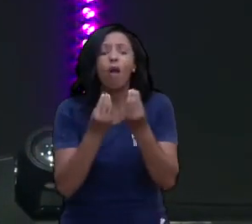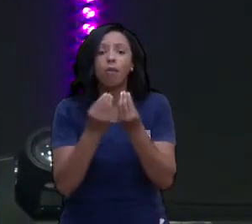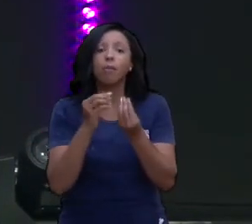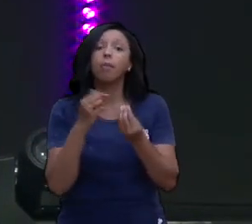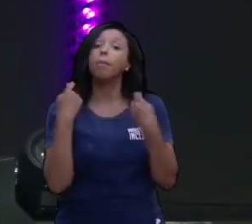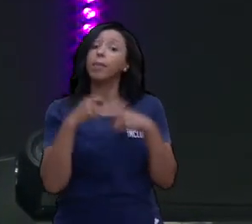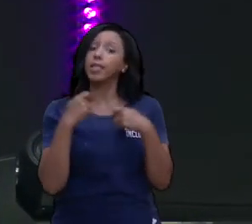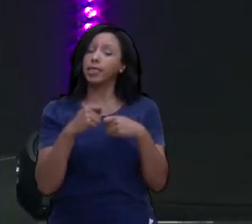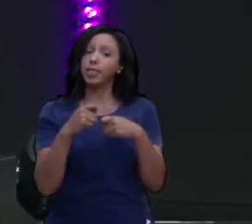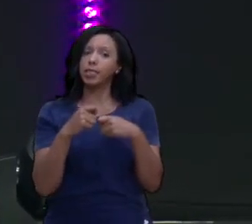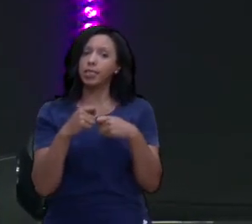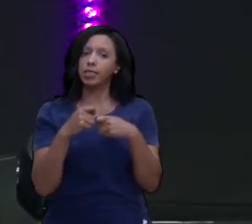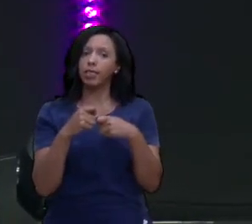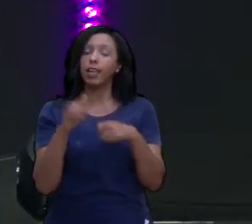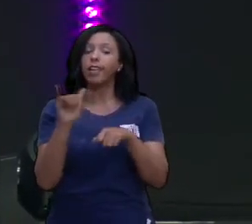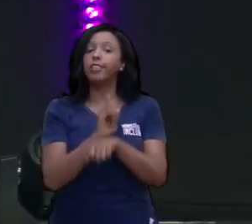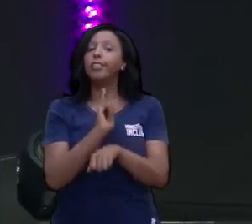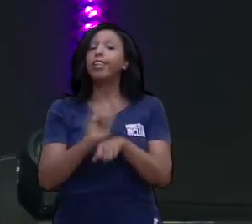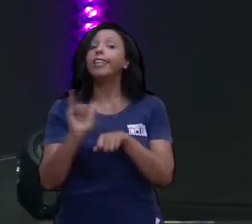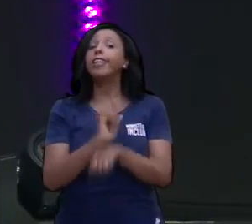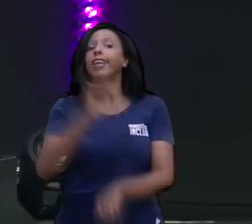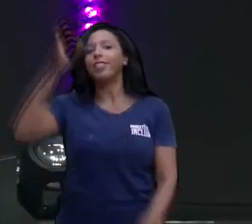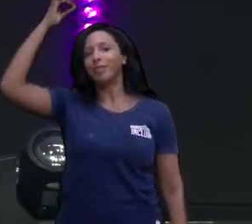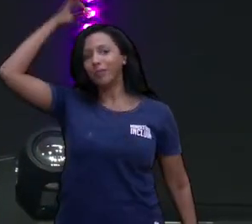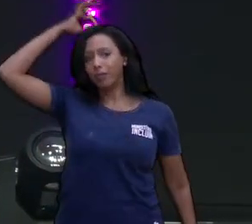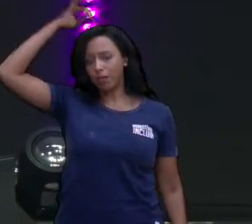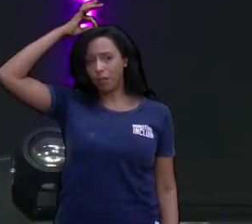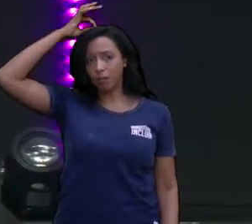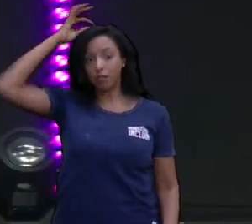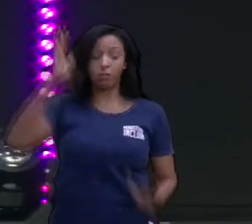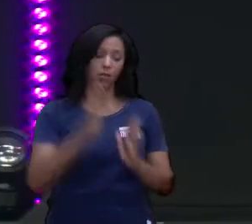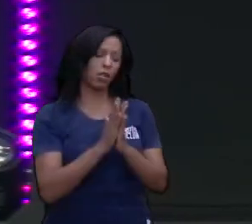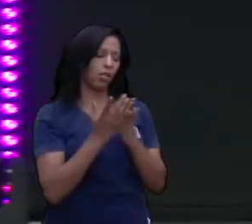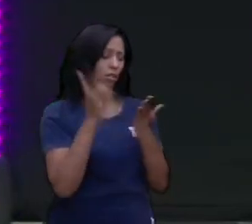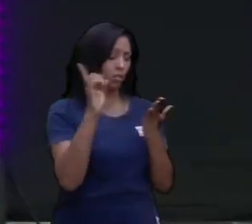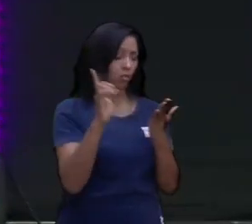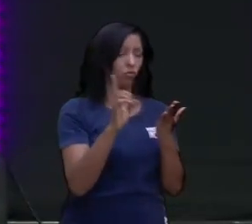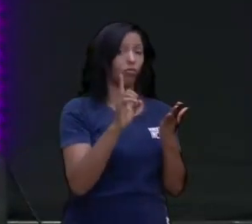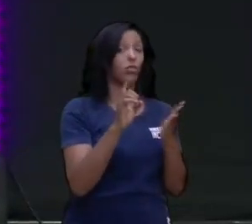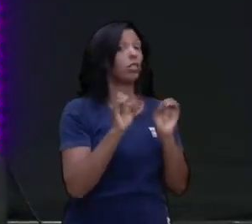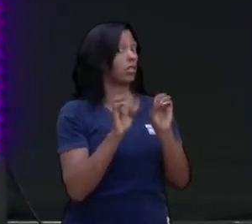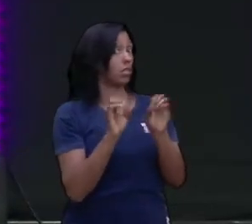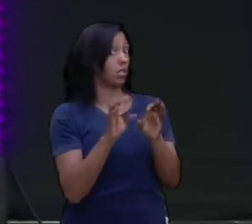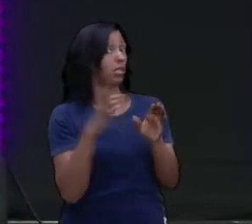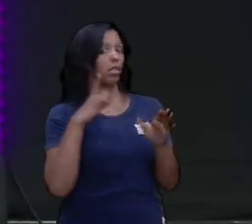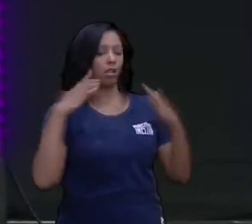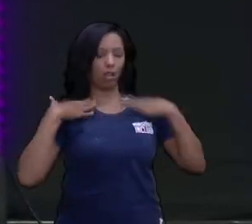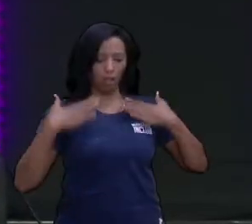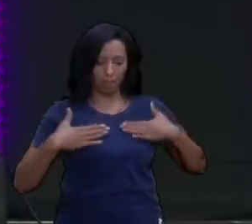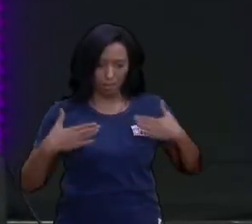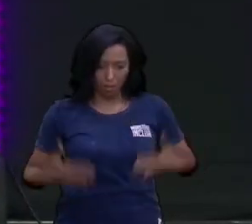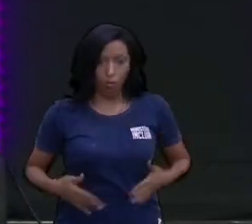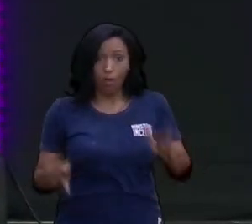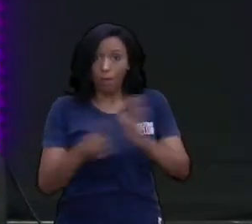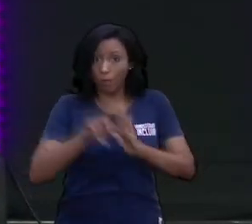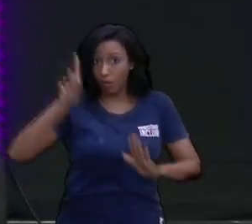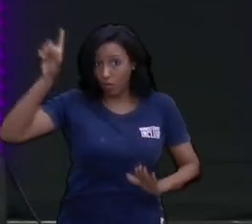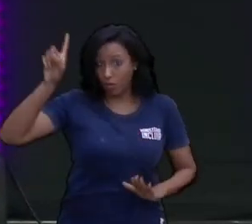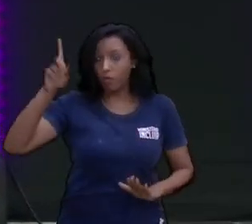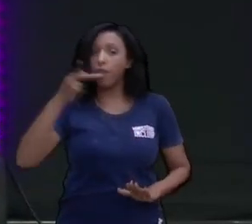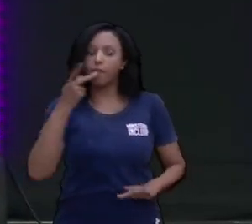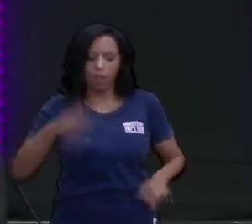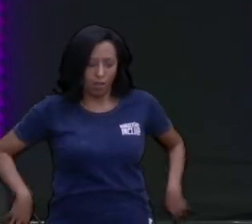E olha que a palavra vai dizer no Versículo 13 a 17 ele fala toda a armadura de Deus aí vai definir na armadura ele